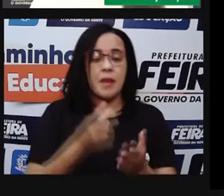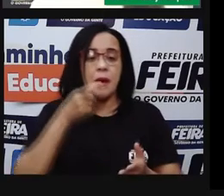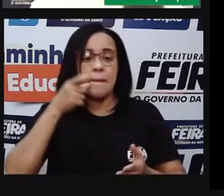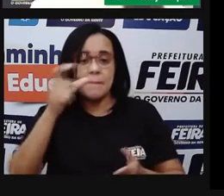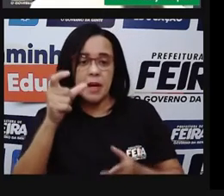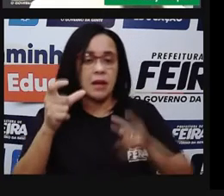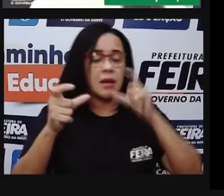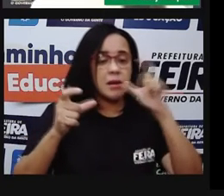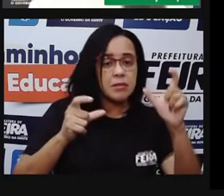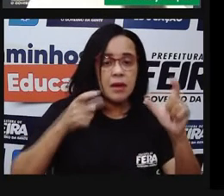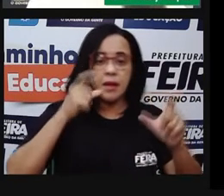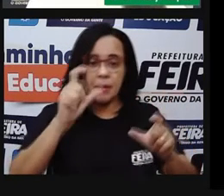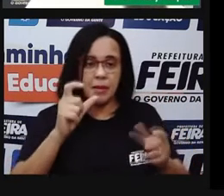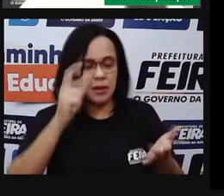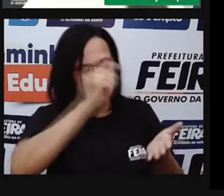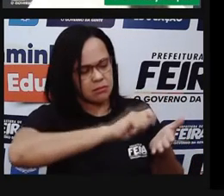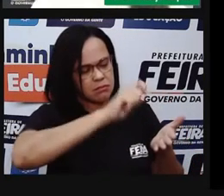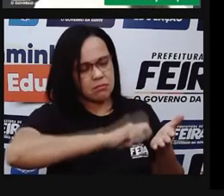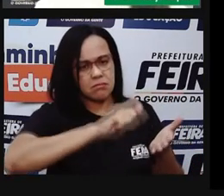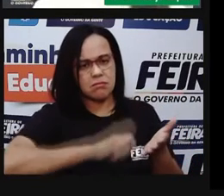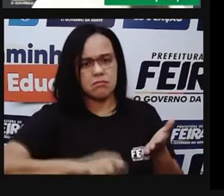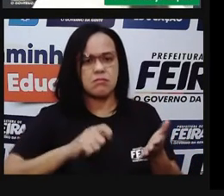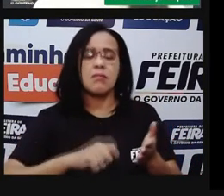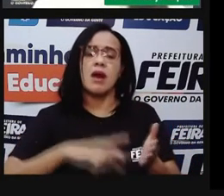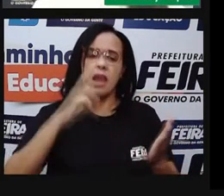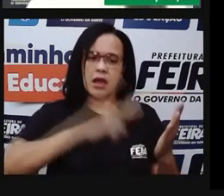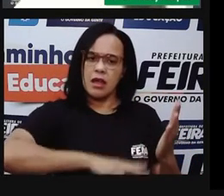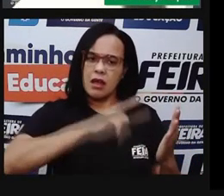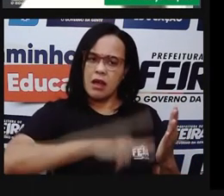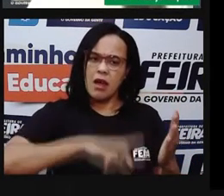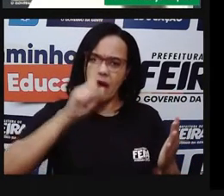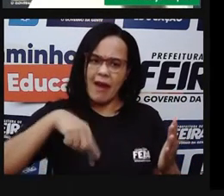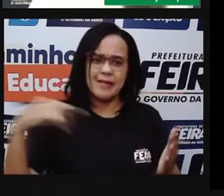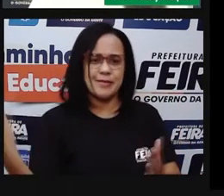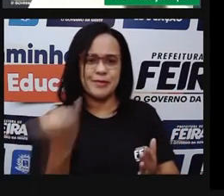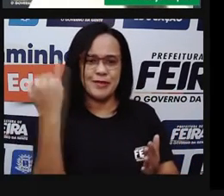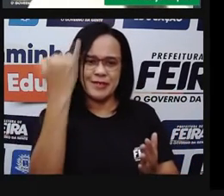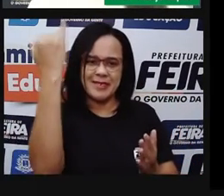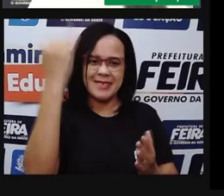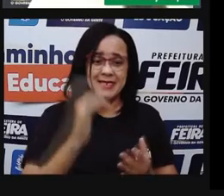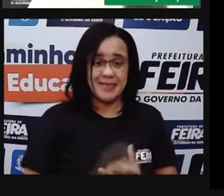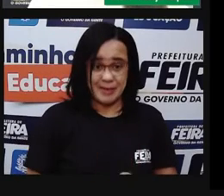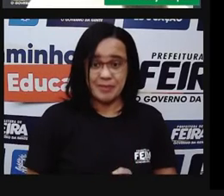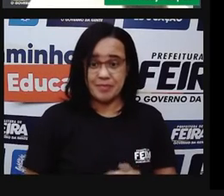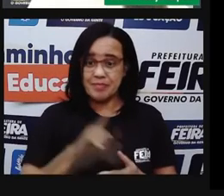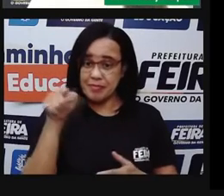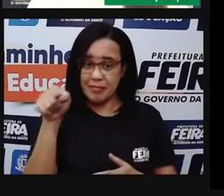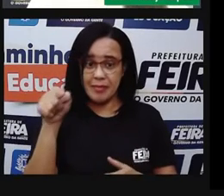importantes para a gente ler e escrever. E essas palavras que eu coloquei para vocês, ó, ela está no texto,